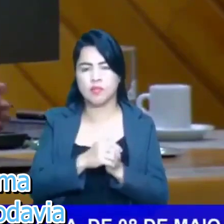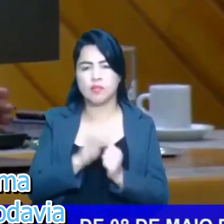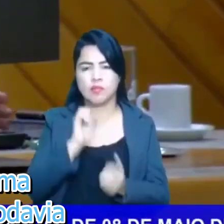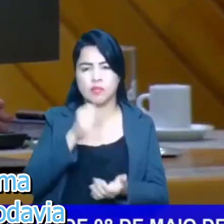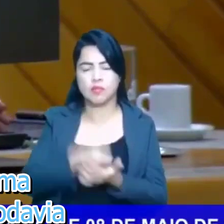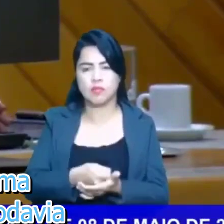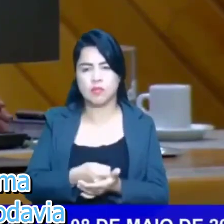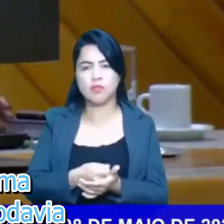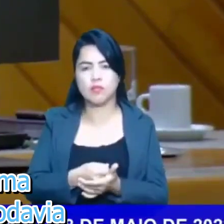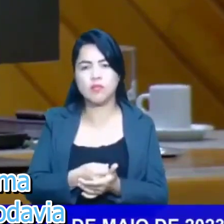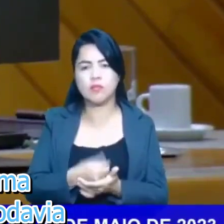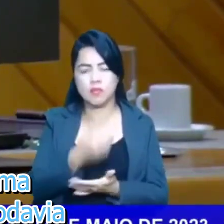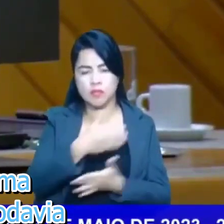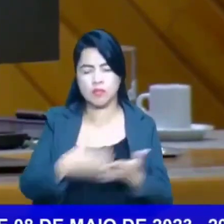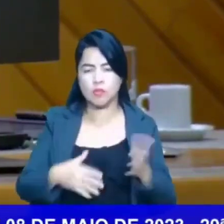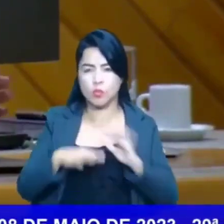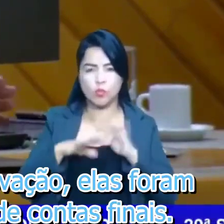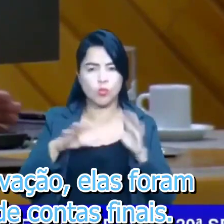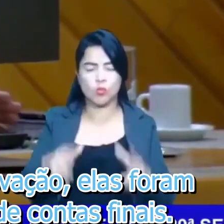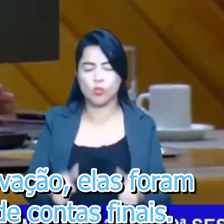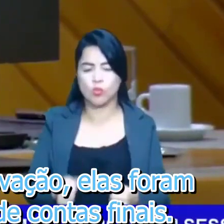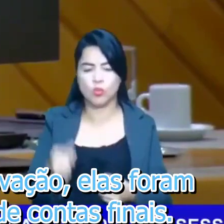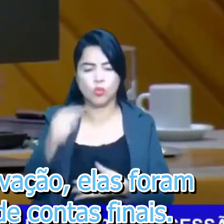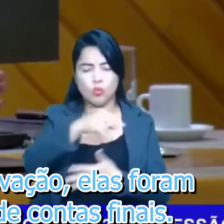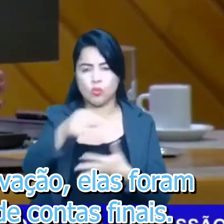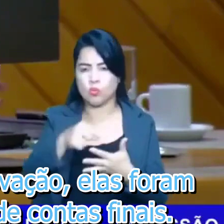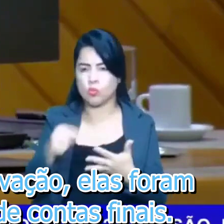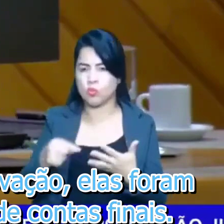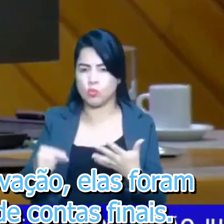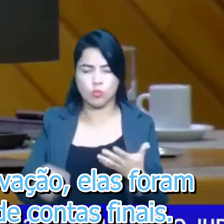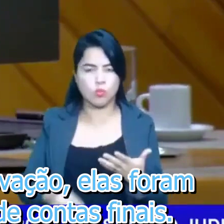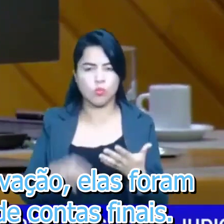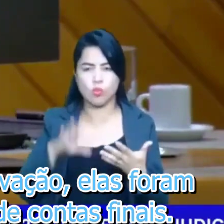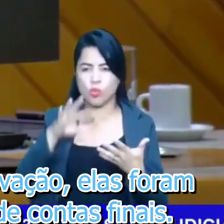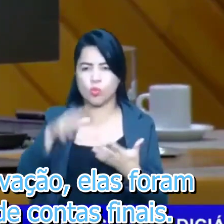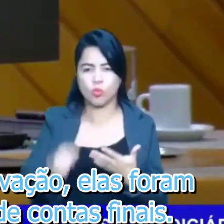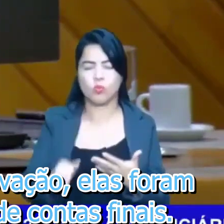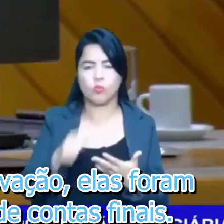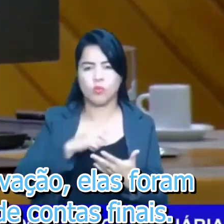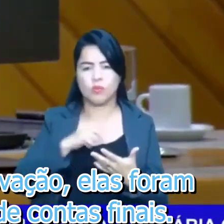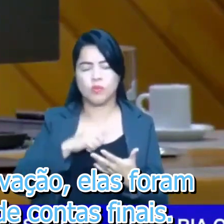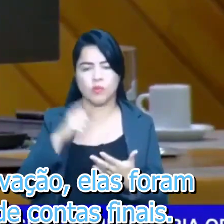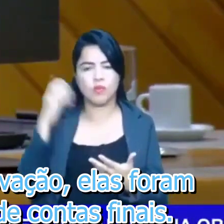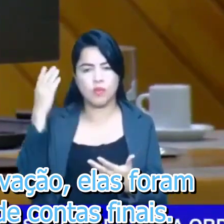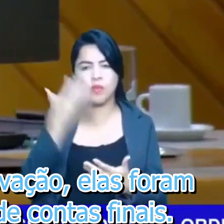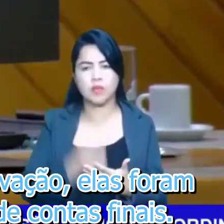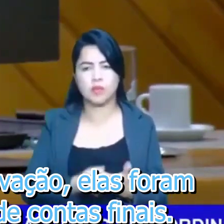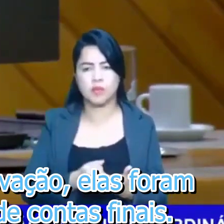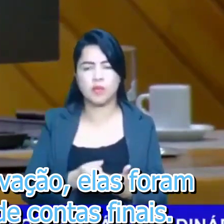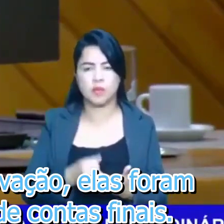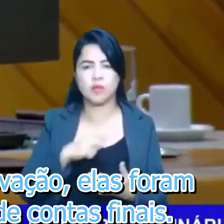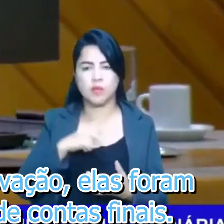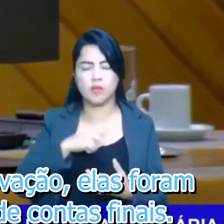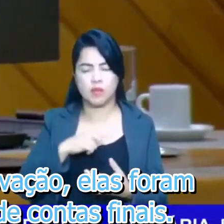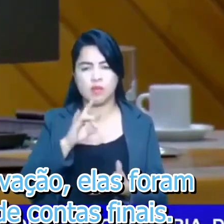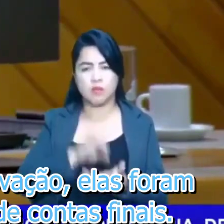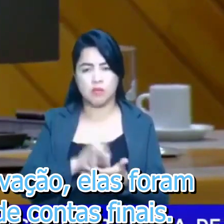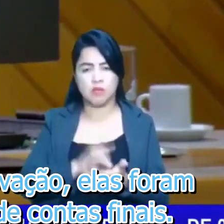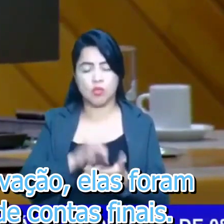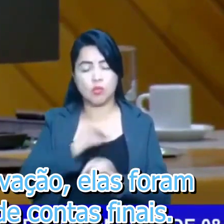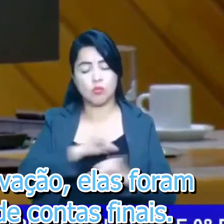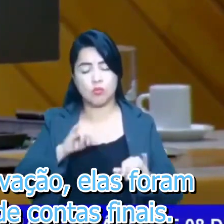contas parcial. Todavia, todas as despesas e as respectivas peças para a efetiva comprovação, elas foram